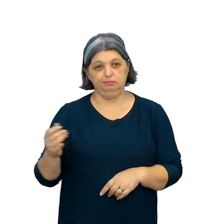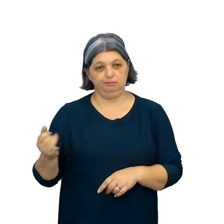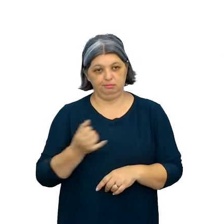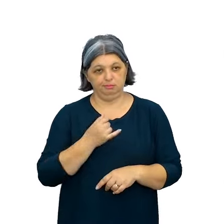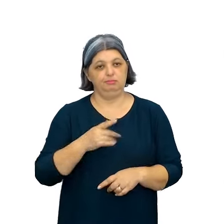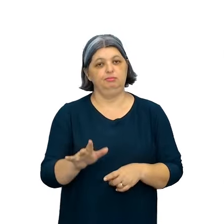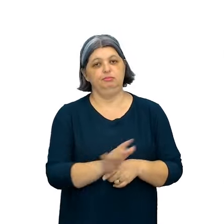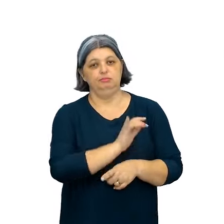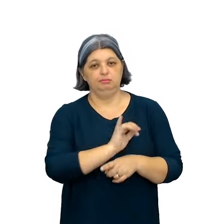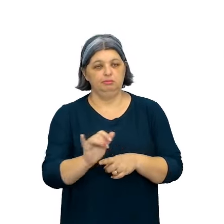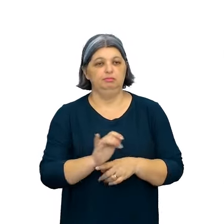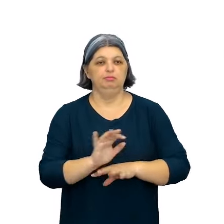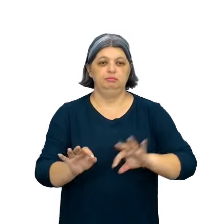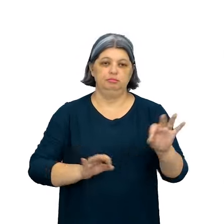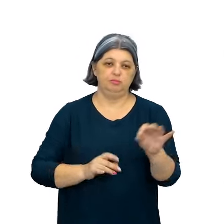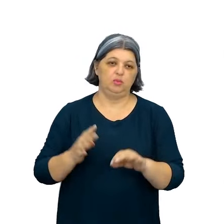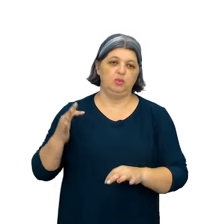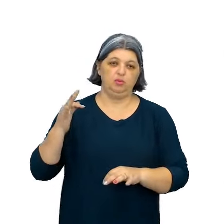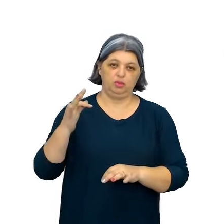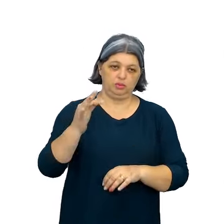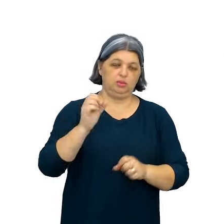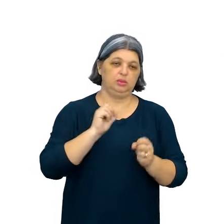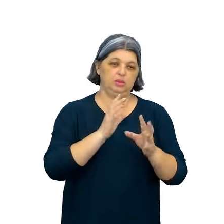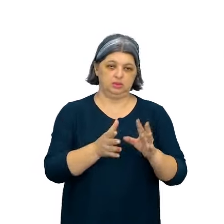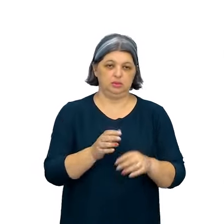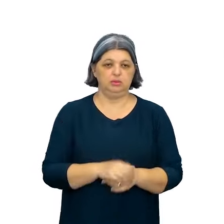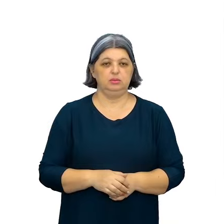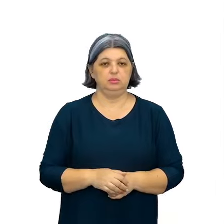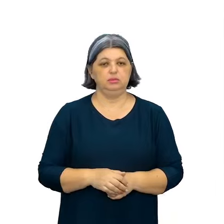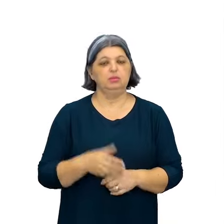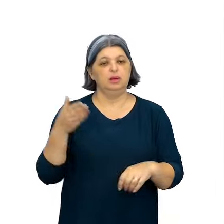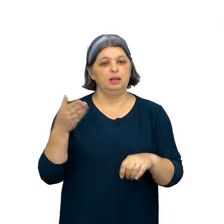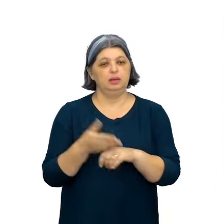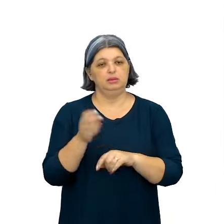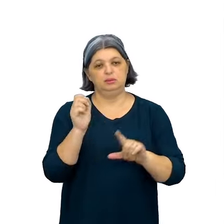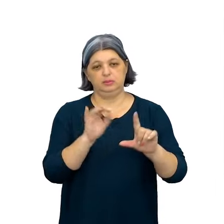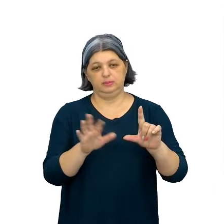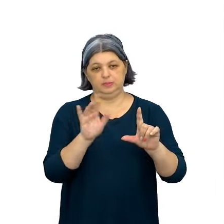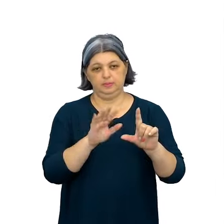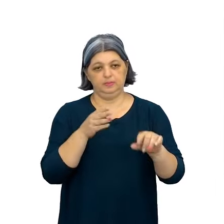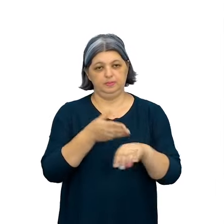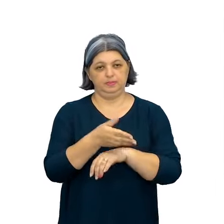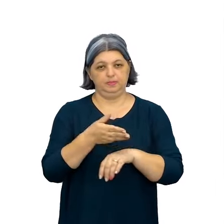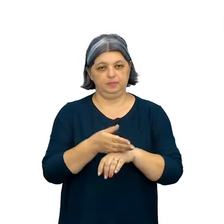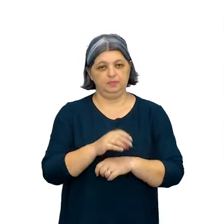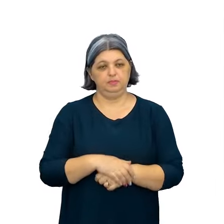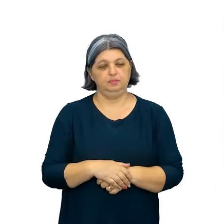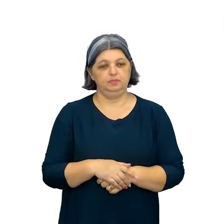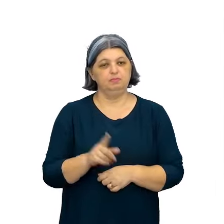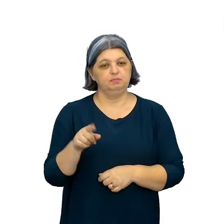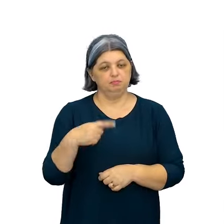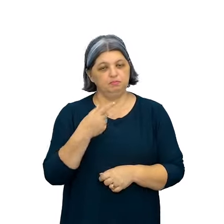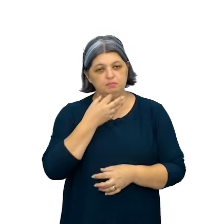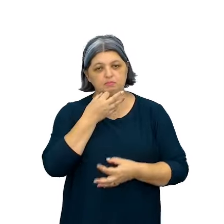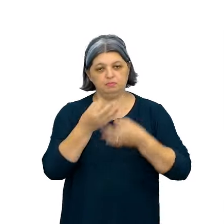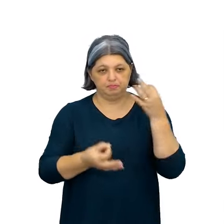aperfeiçoamento das nossas futuras ações. Acesse o QR Code e participe. Contamos com a sua